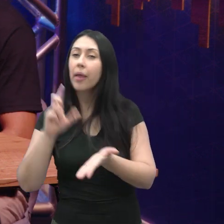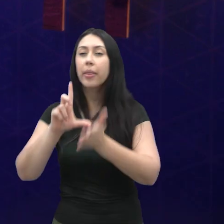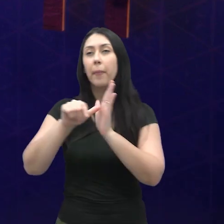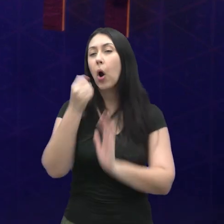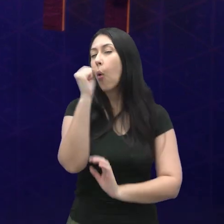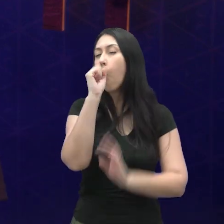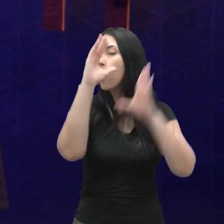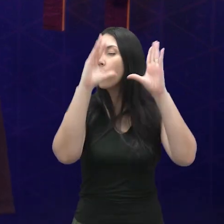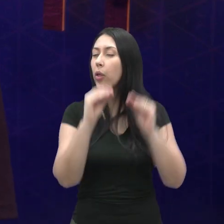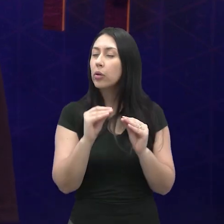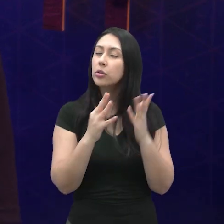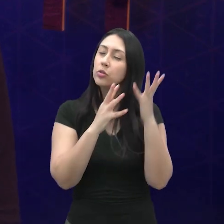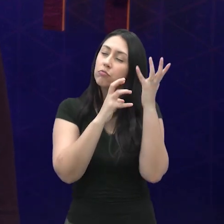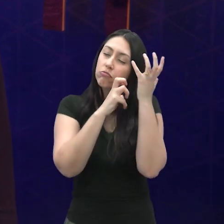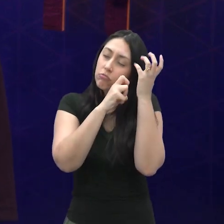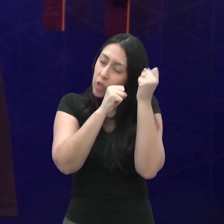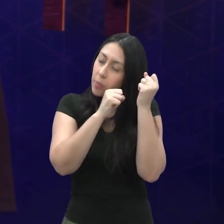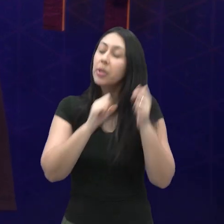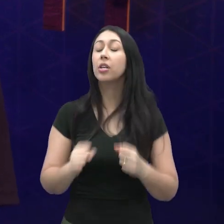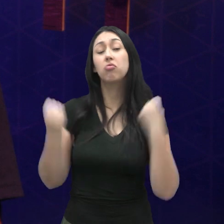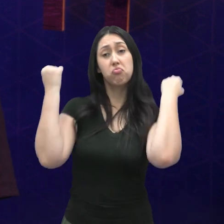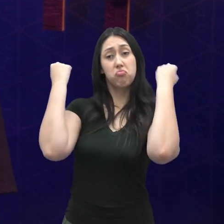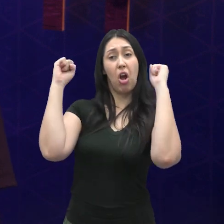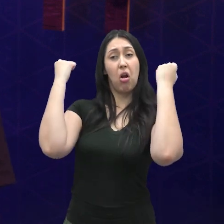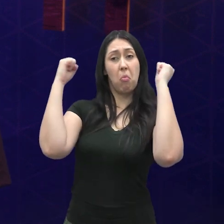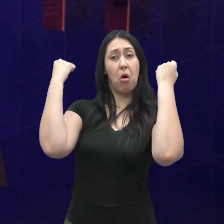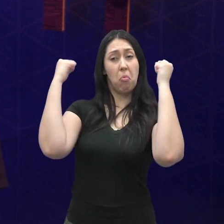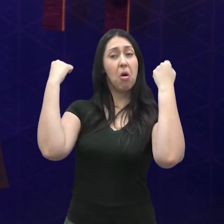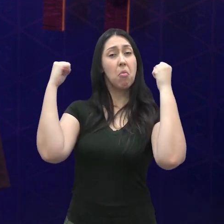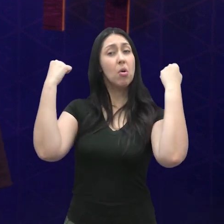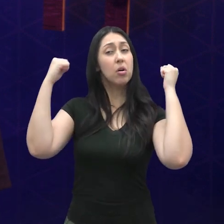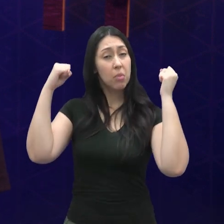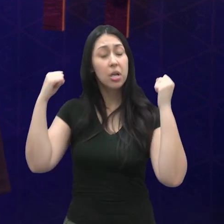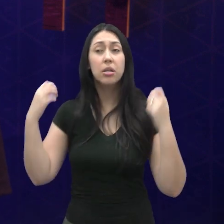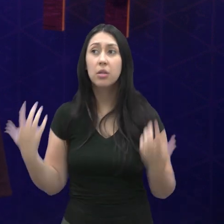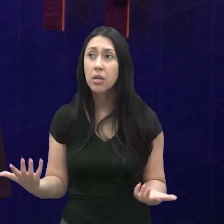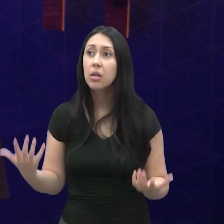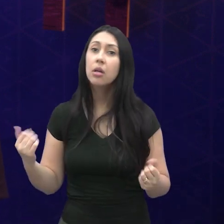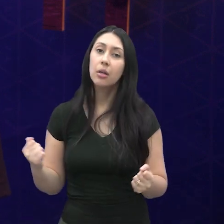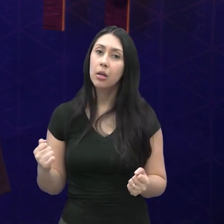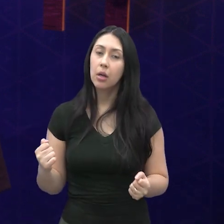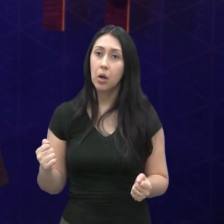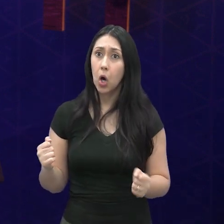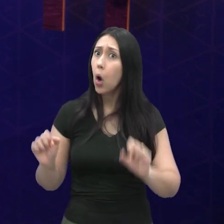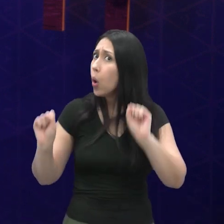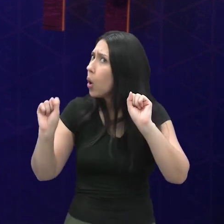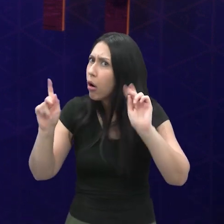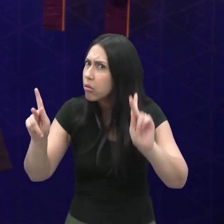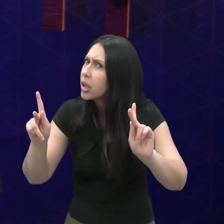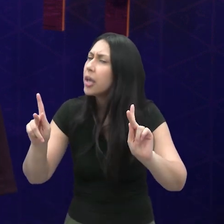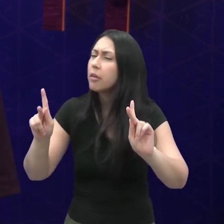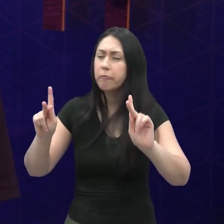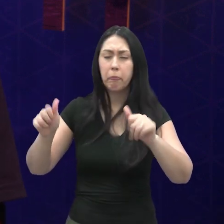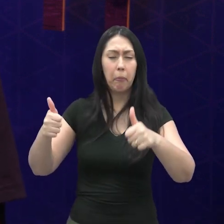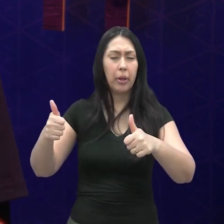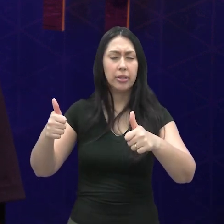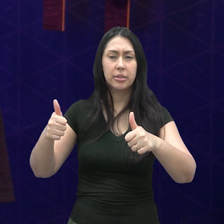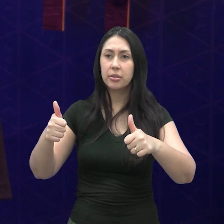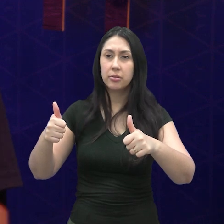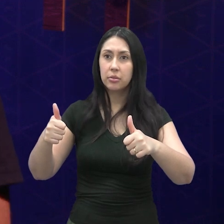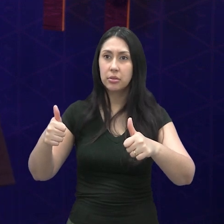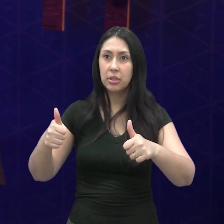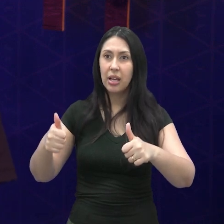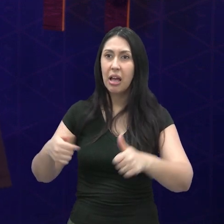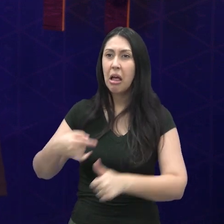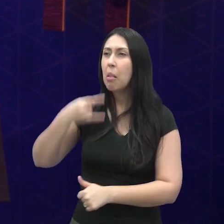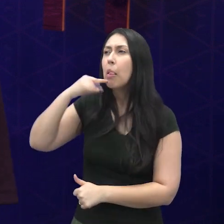cedo, 8h30 da noite, né? Faz exercícios, ele, né? Até aí tá tudo bem, né?